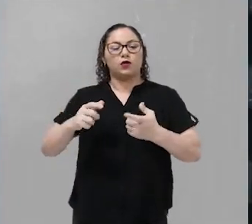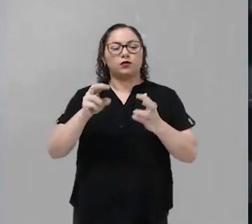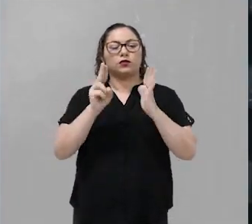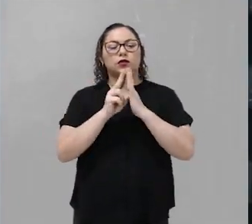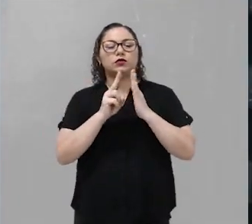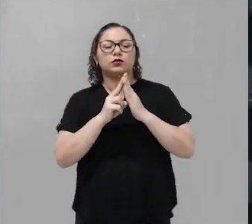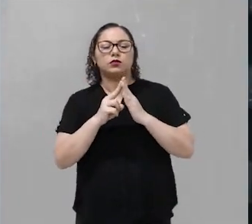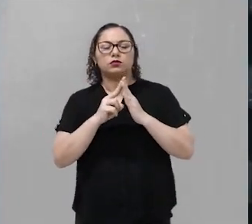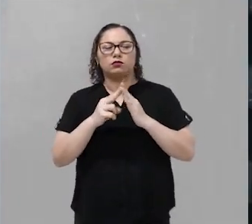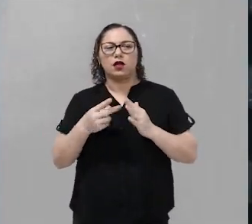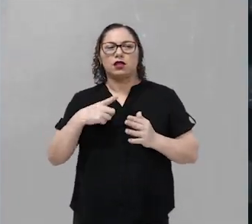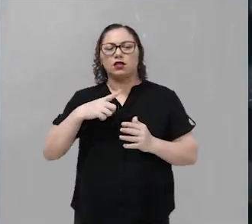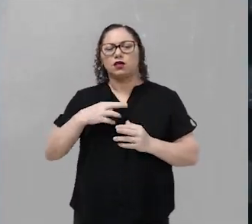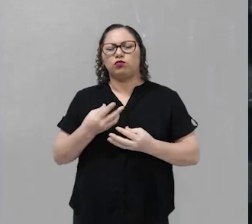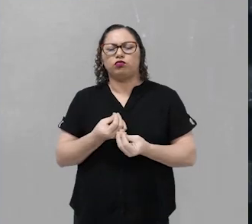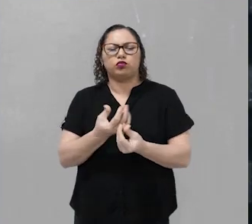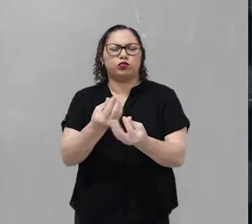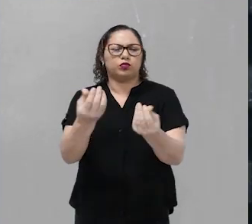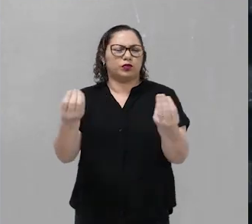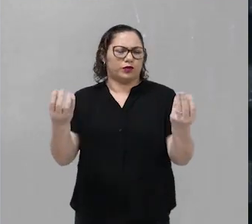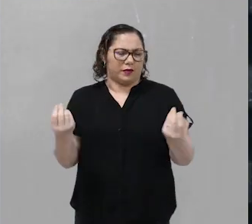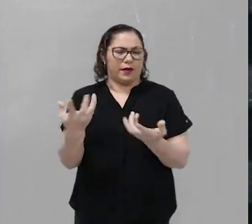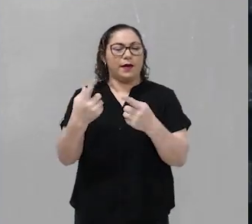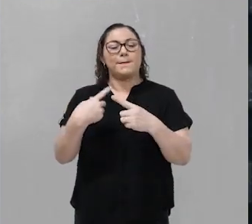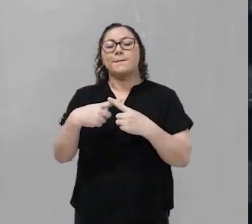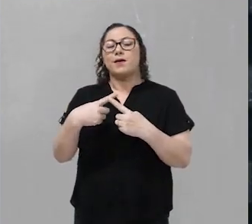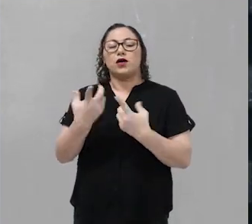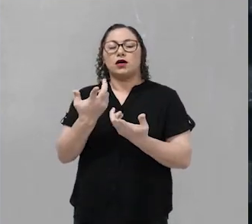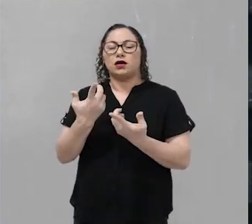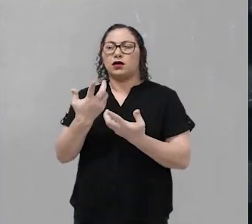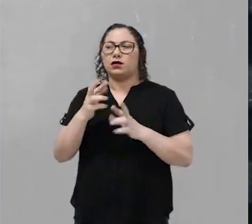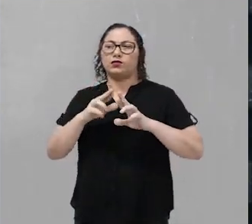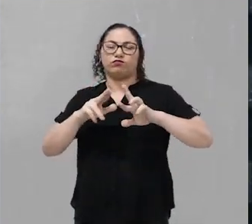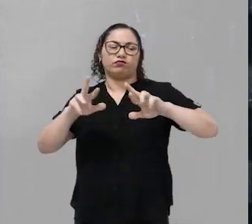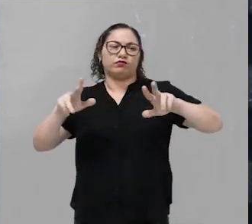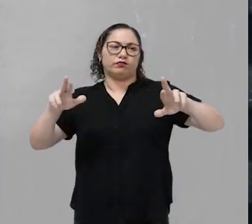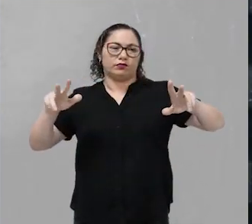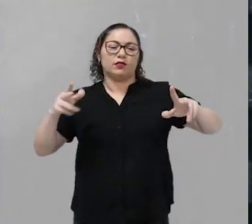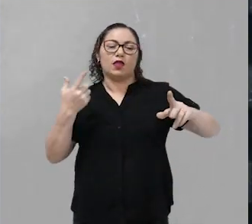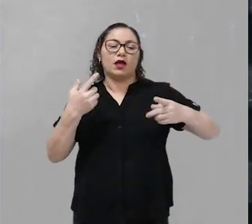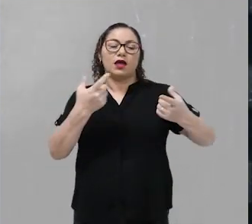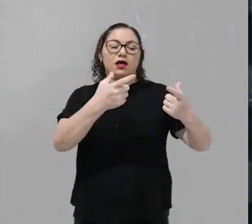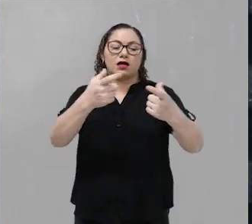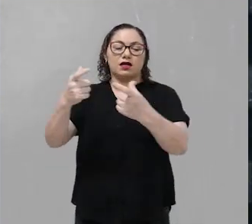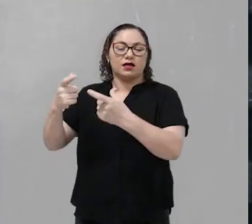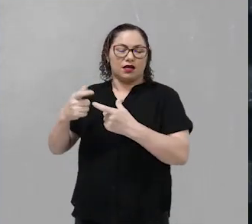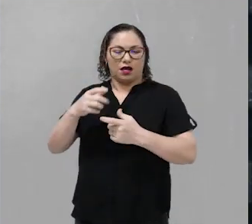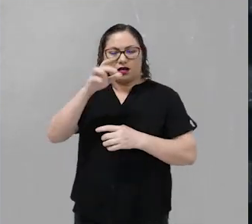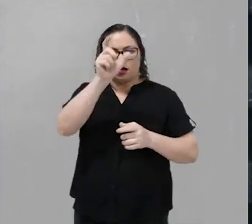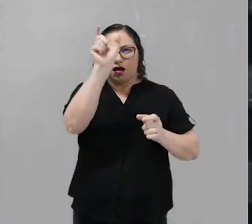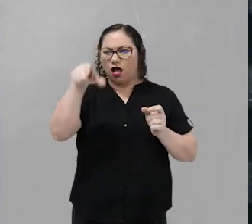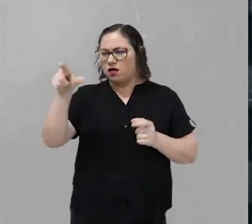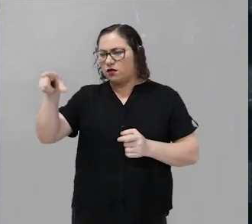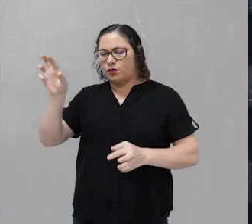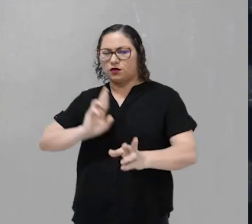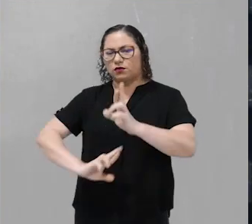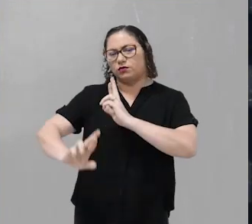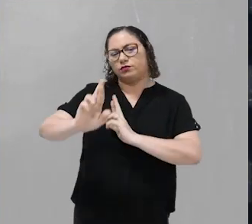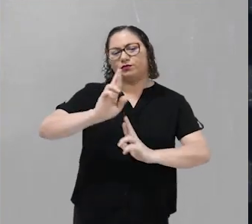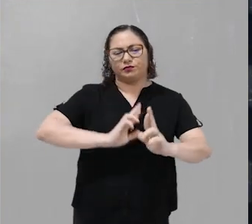espaço de pluralidade, exatamente porque nesse espaço as pessoas que ali interagem, se